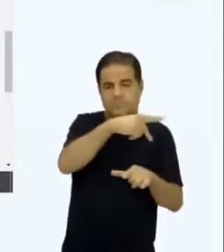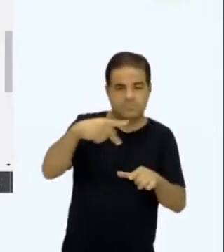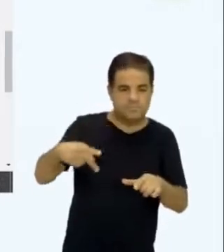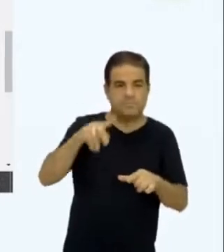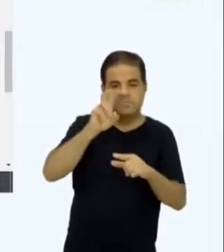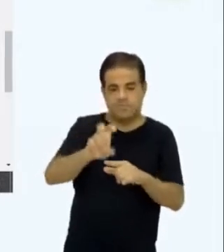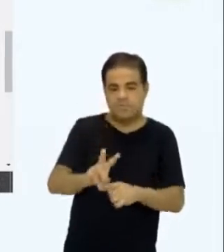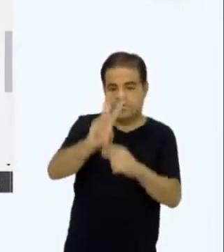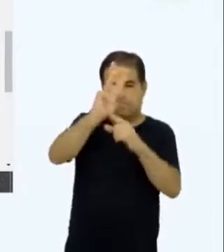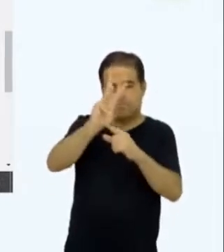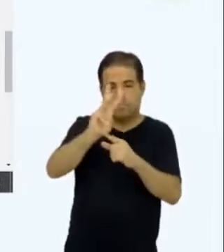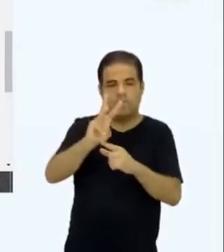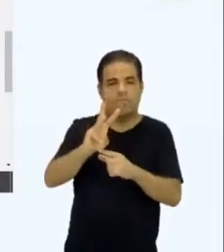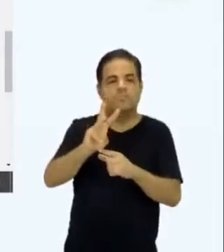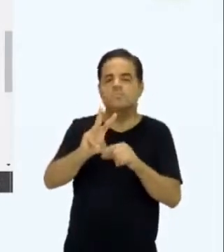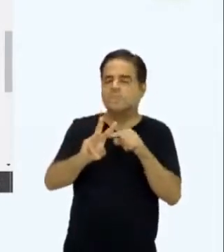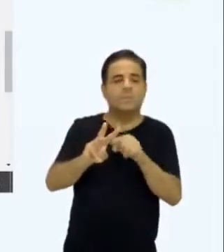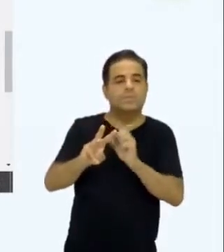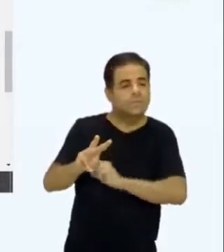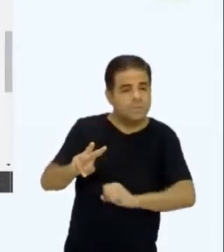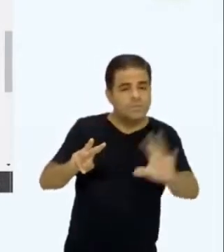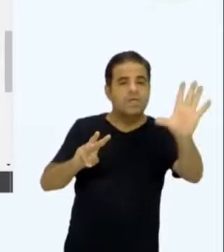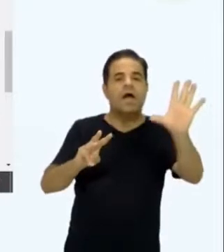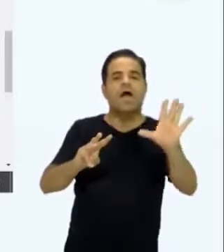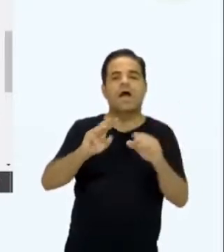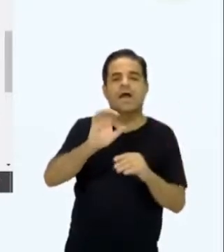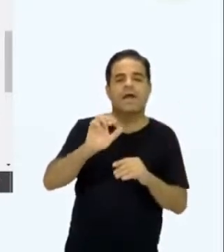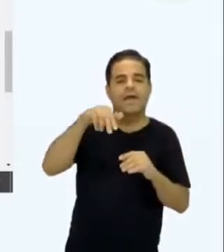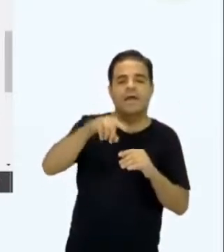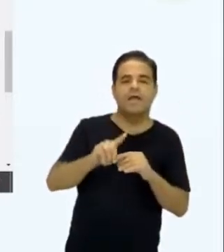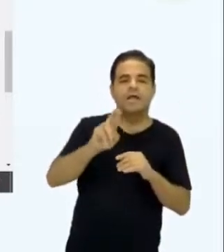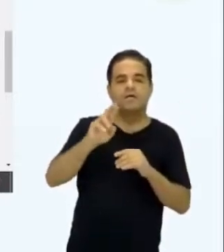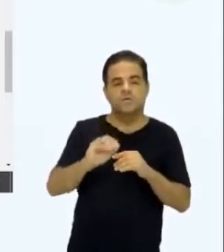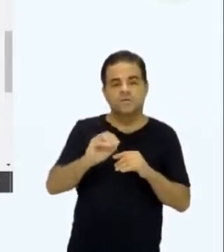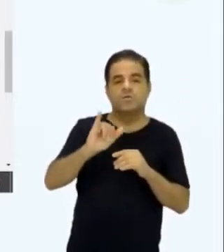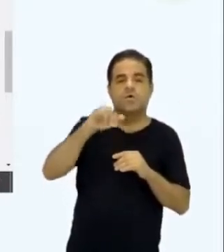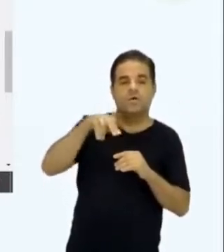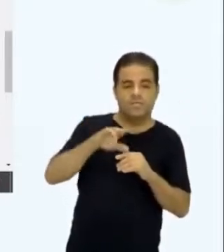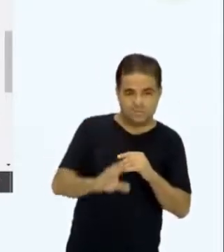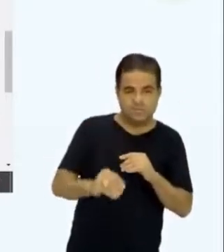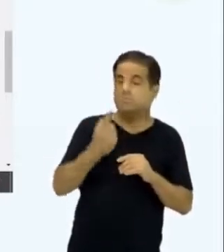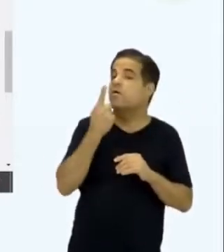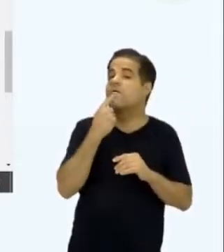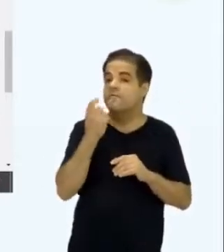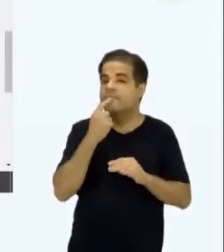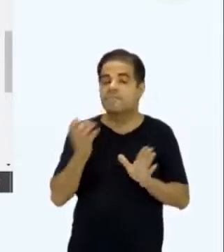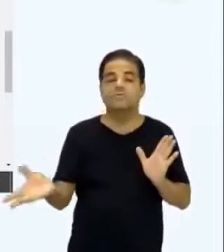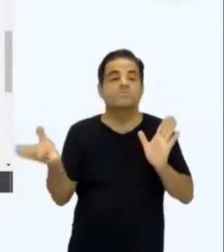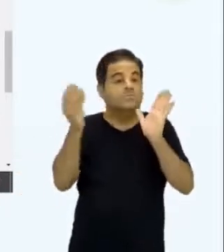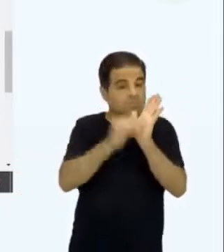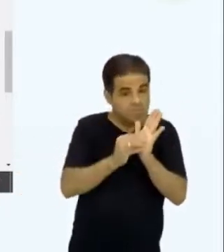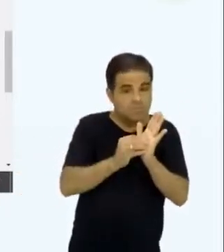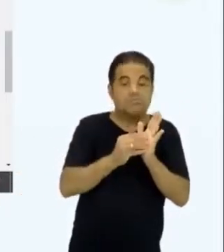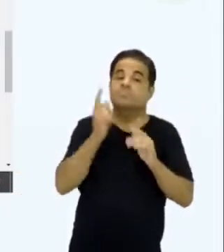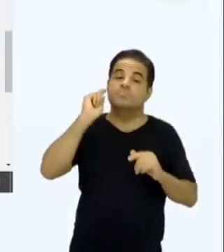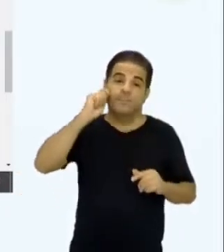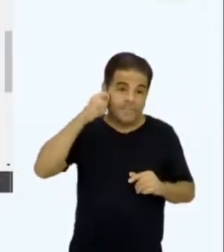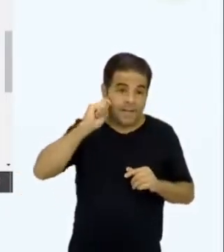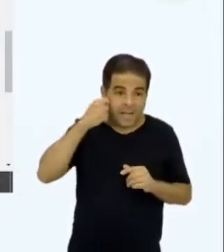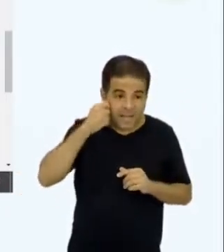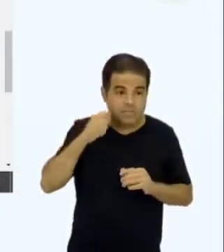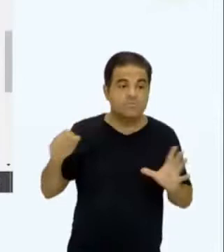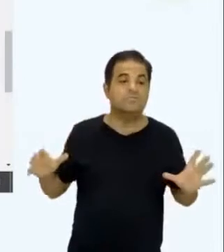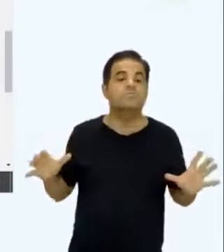5 volts, que sai aqui do nosso Arduino. Então, colocamos com o jumper vermelho, agora o jumper preto,